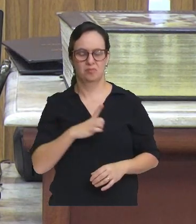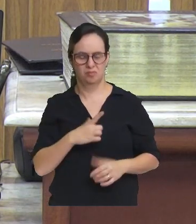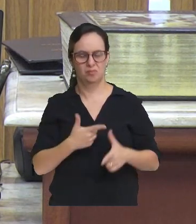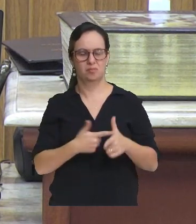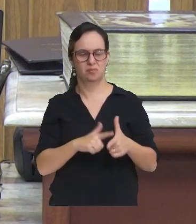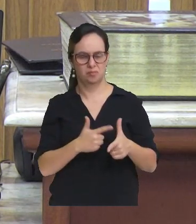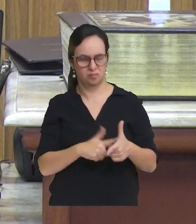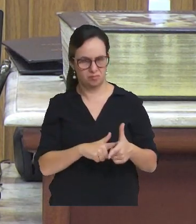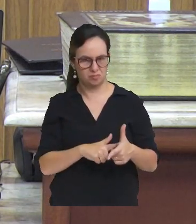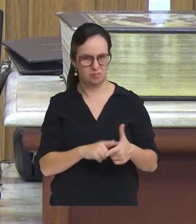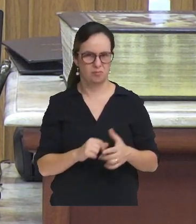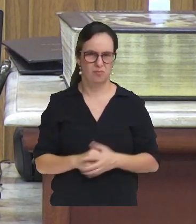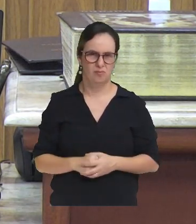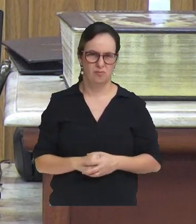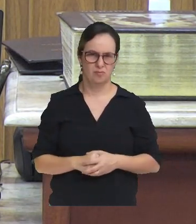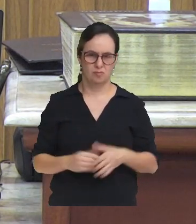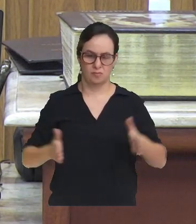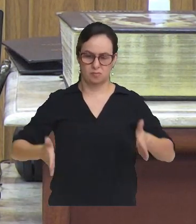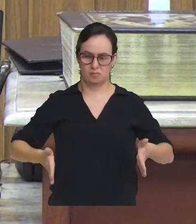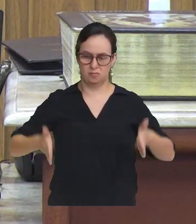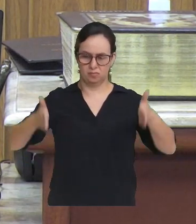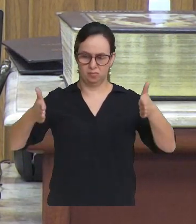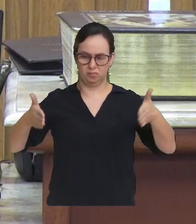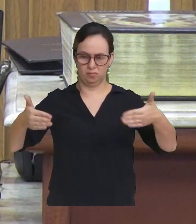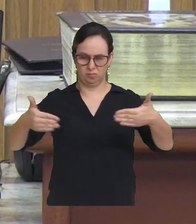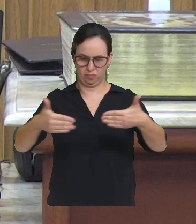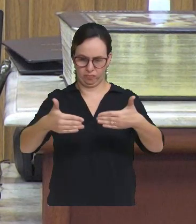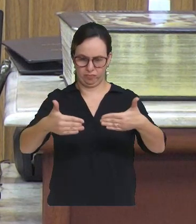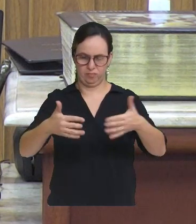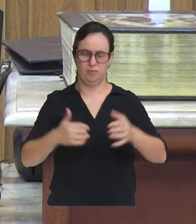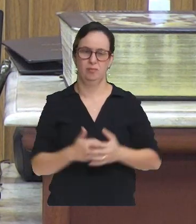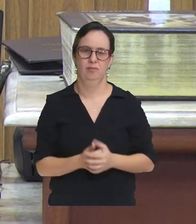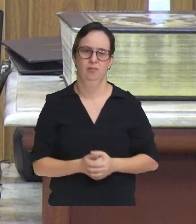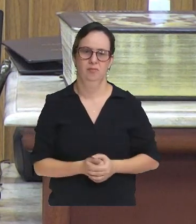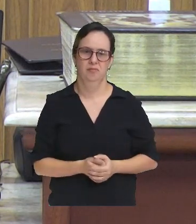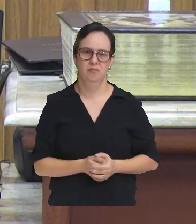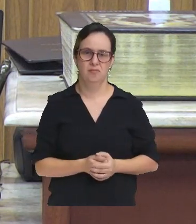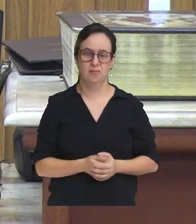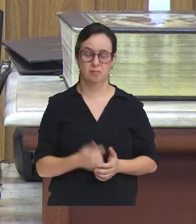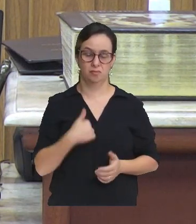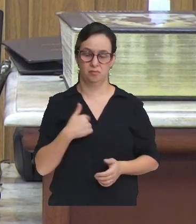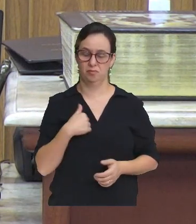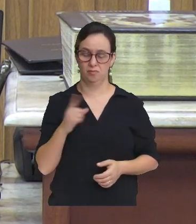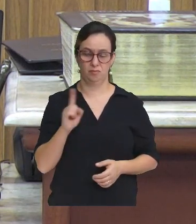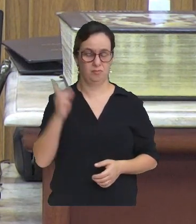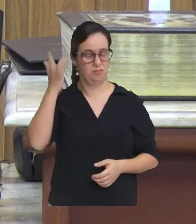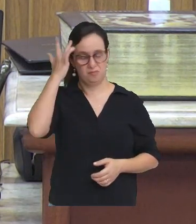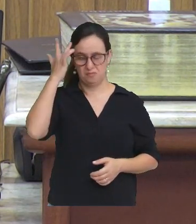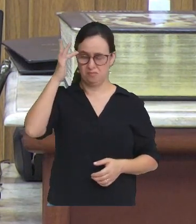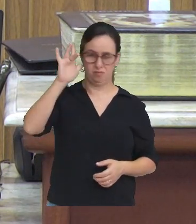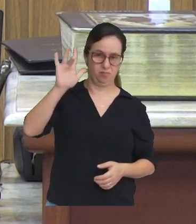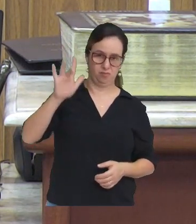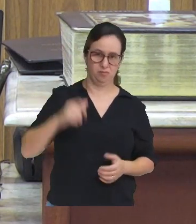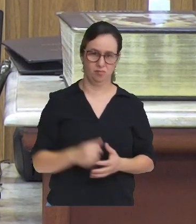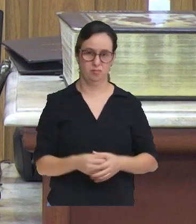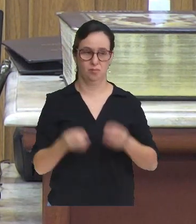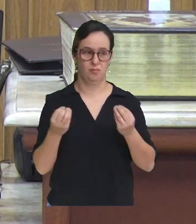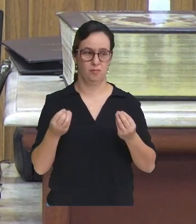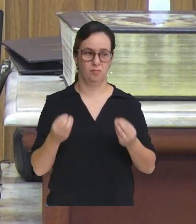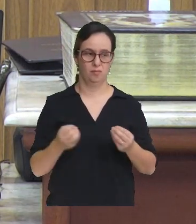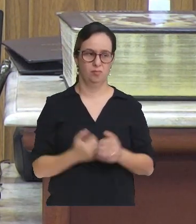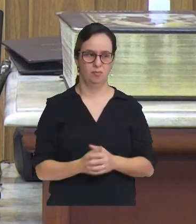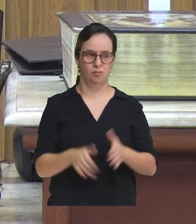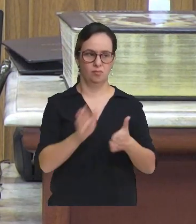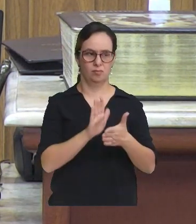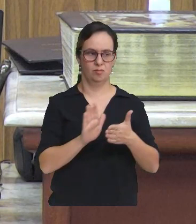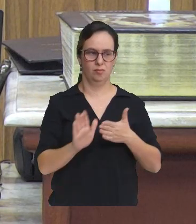Eu não sei qual foi o teor da reunião que existiu, qual o assunto que foi conversado, o que o senhor Fabiano pôde passar para